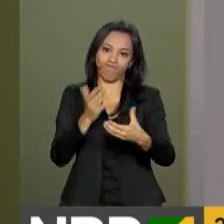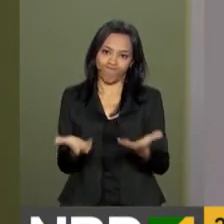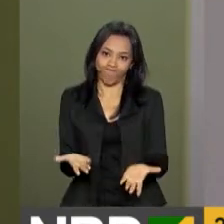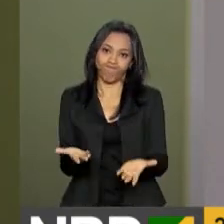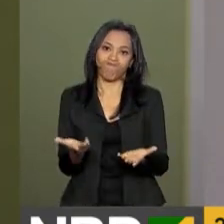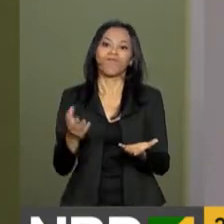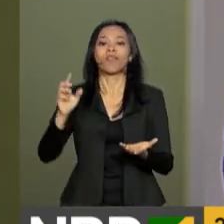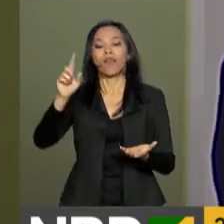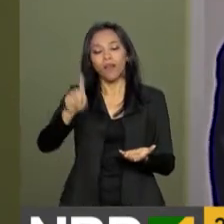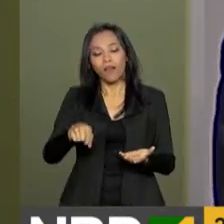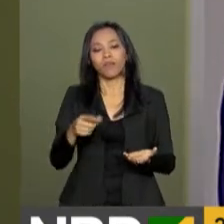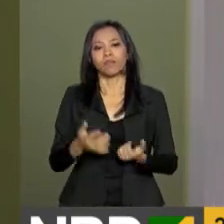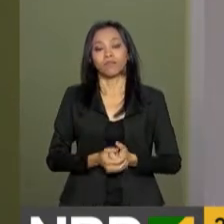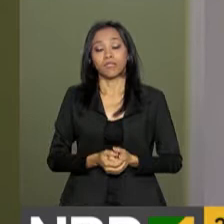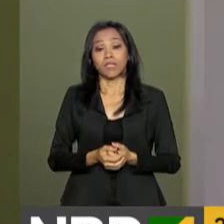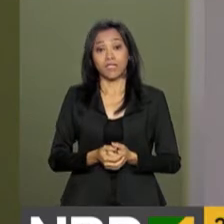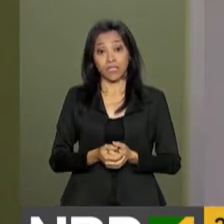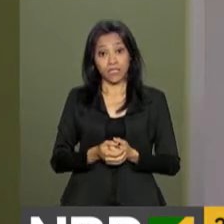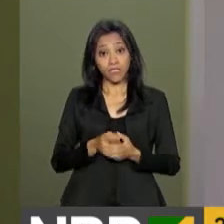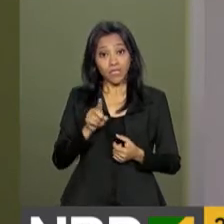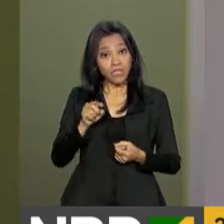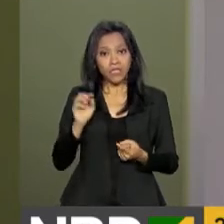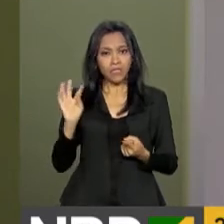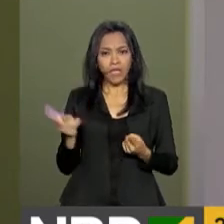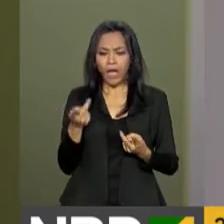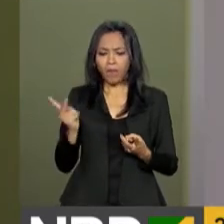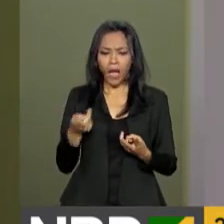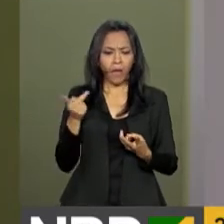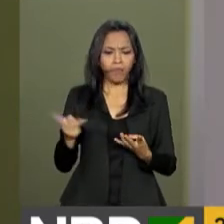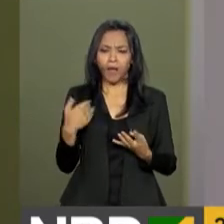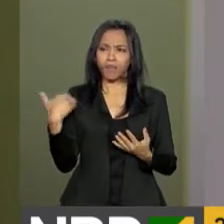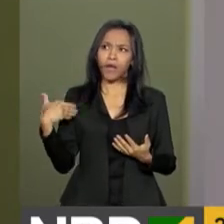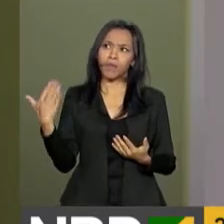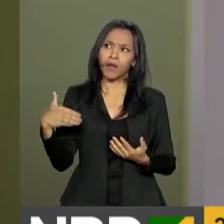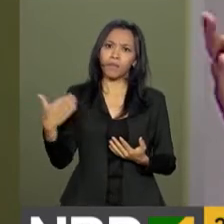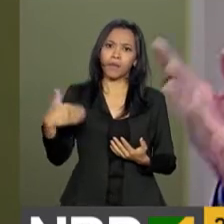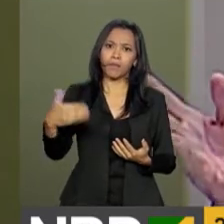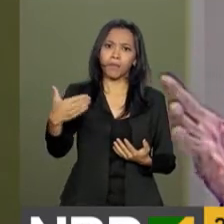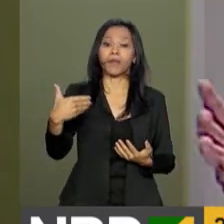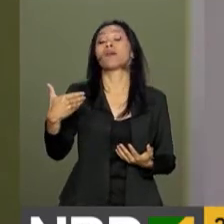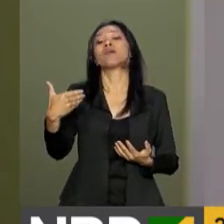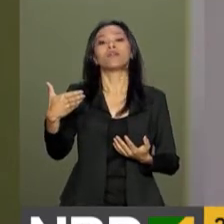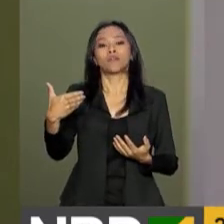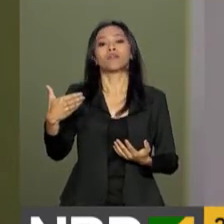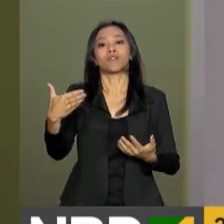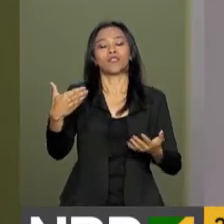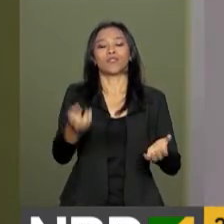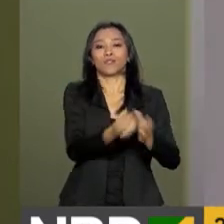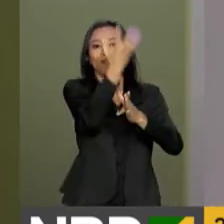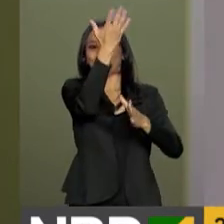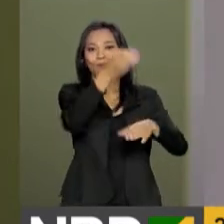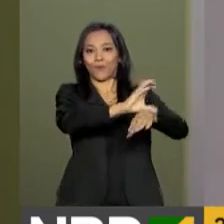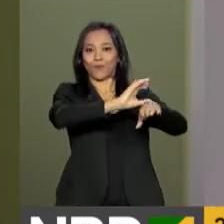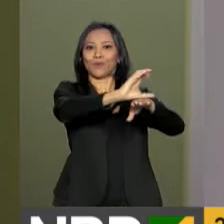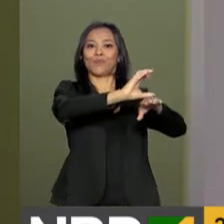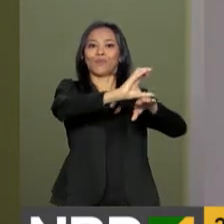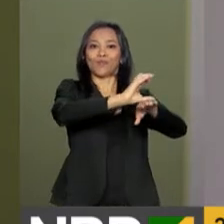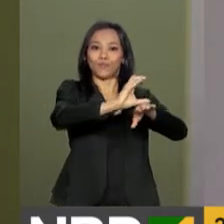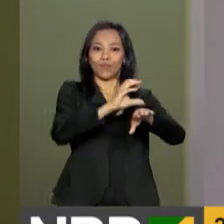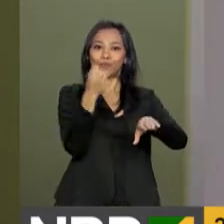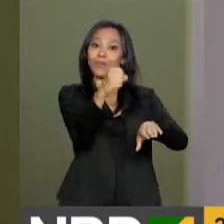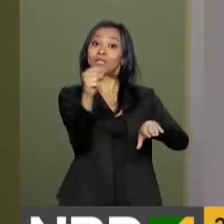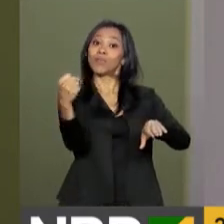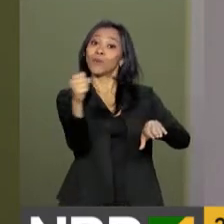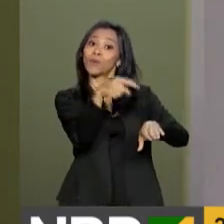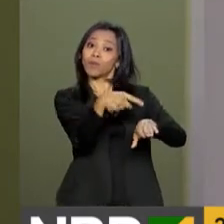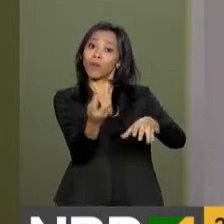a expressão estes fatos todos é que levaram é naturalmente a chegar à constituição de 88 para nela